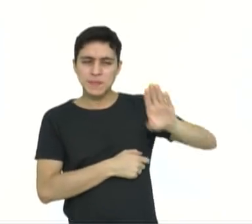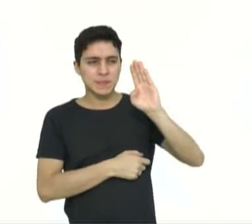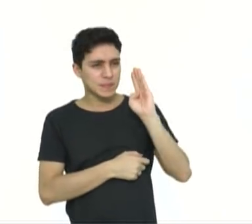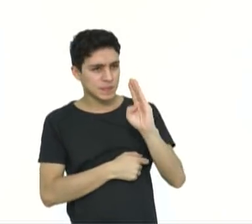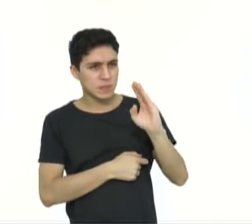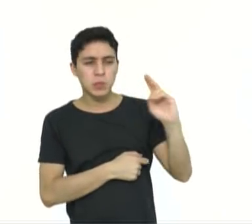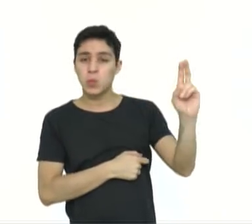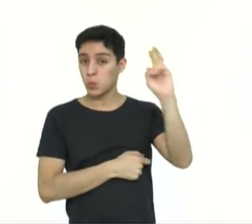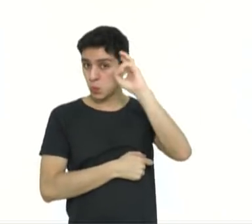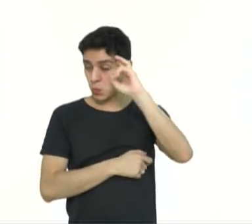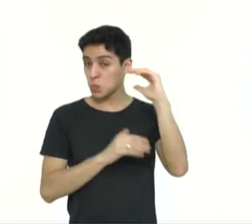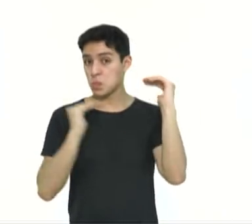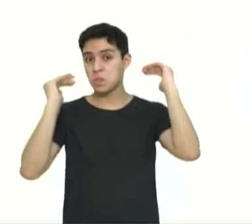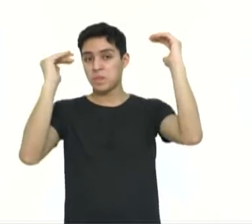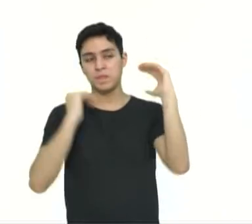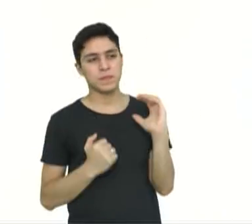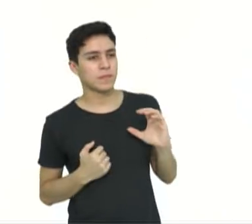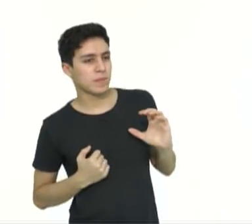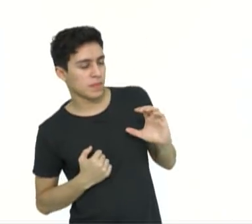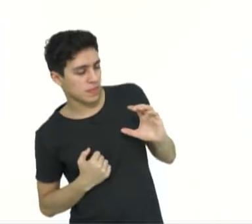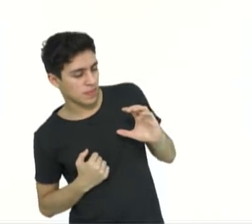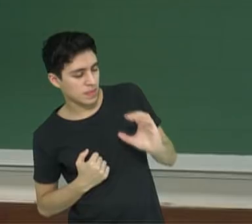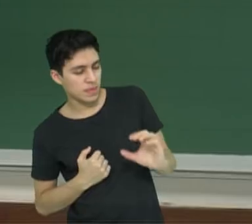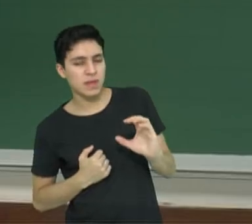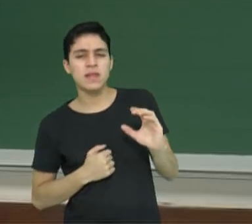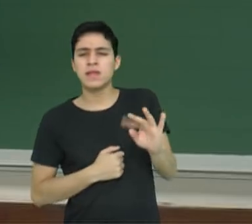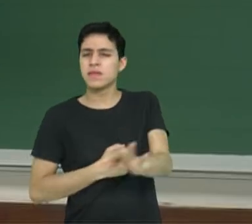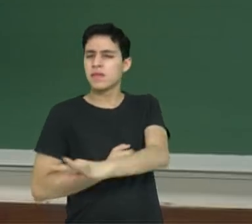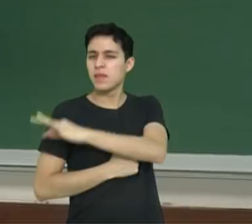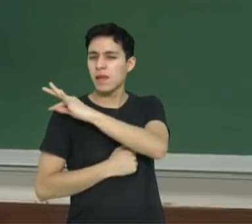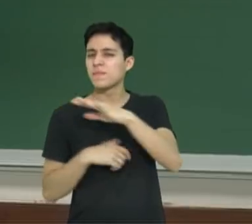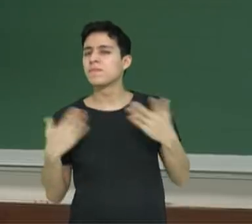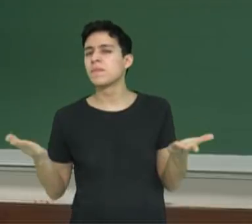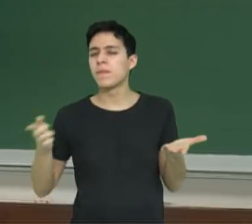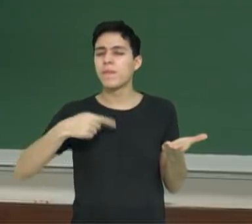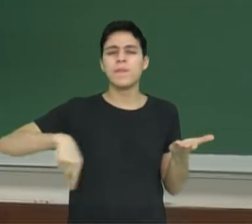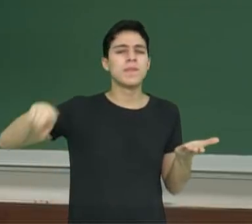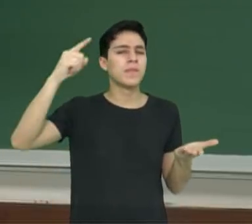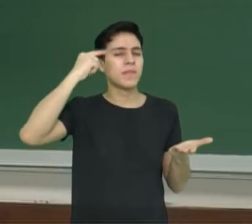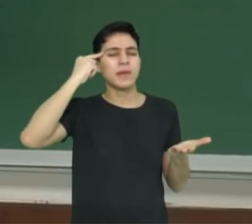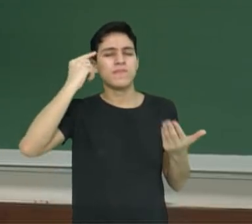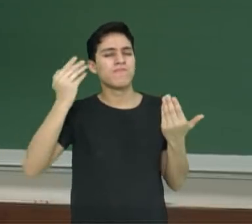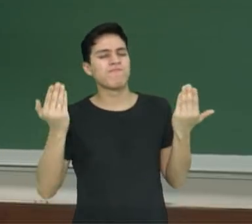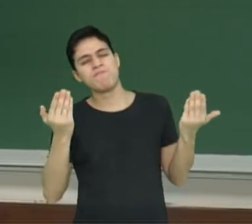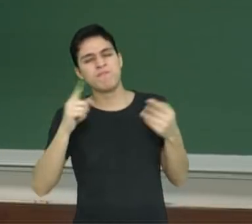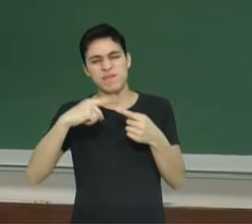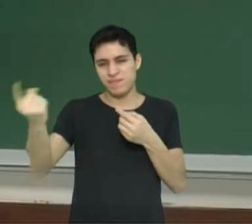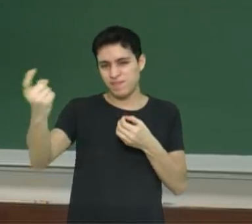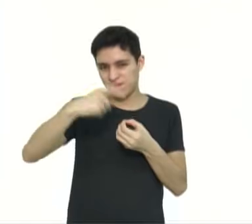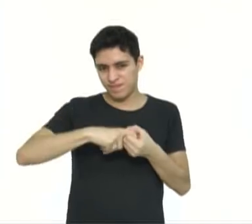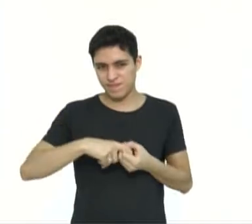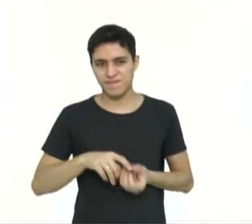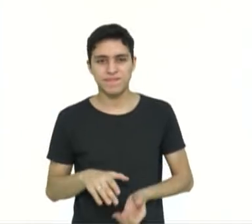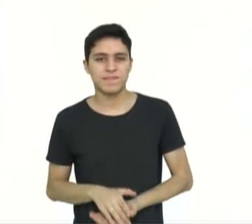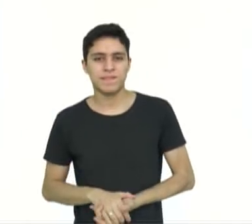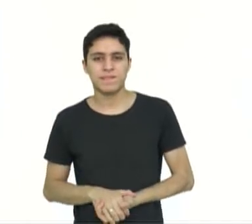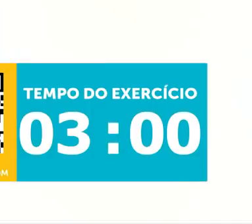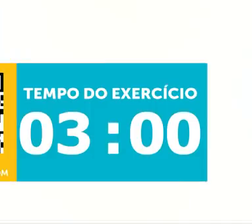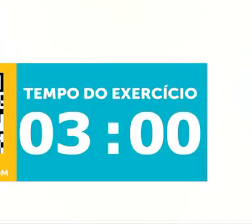B, culta, letra C, técnica. Pense um pouquinho aí e já retornamos.